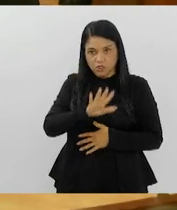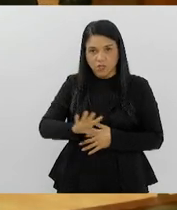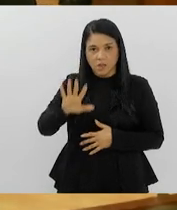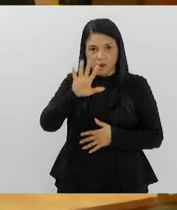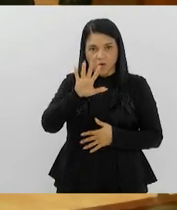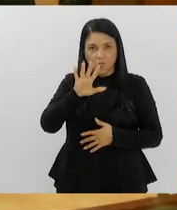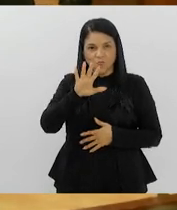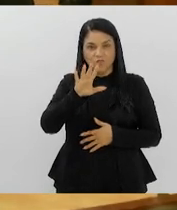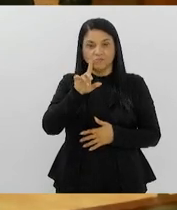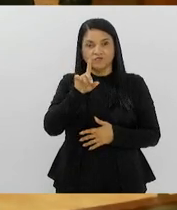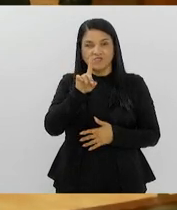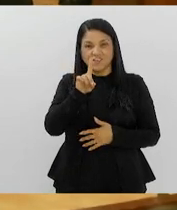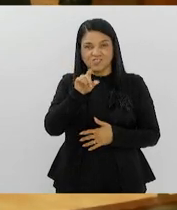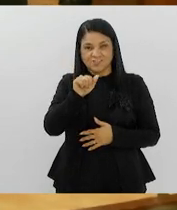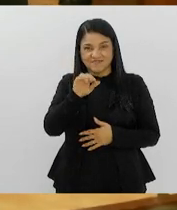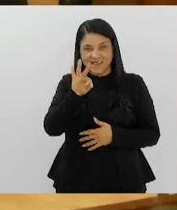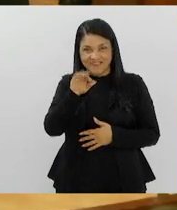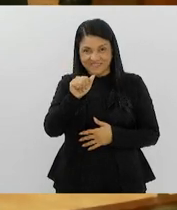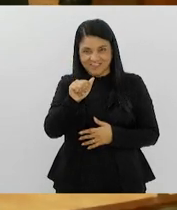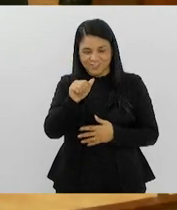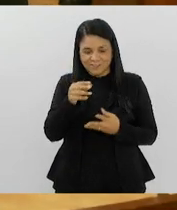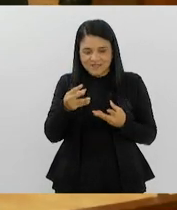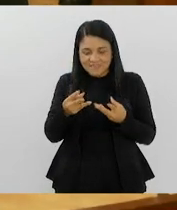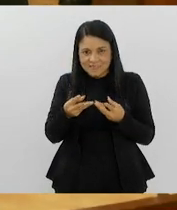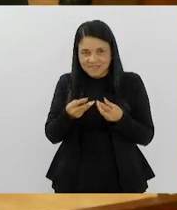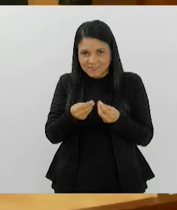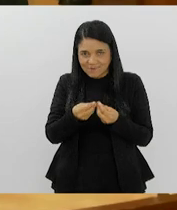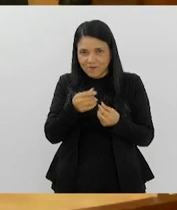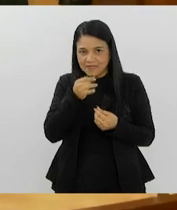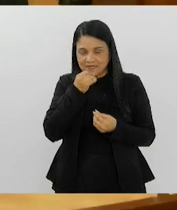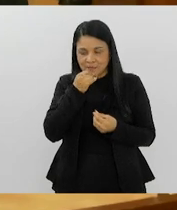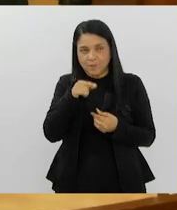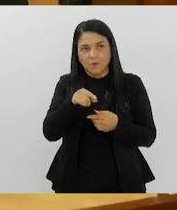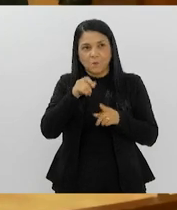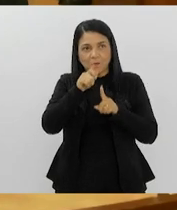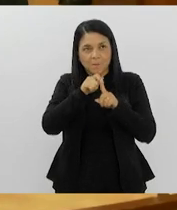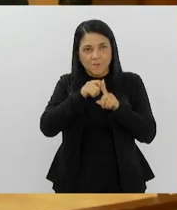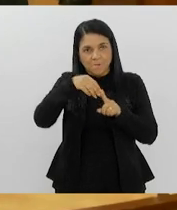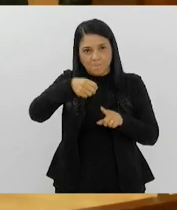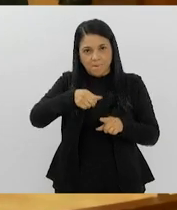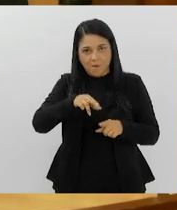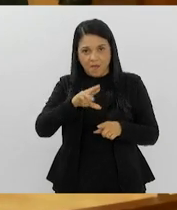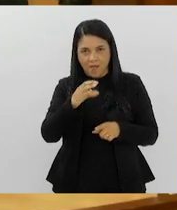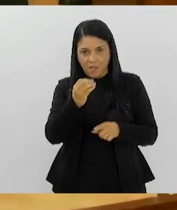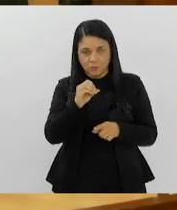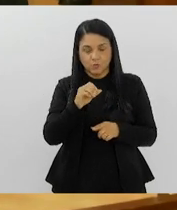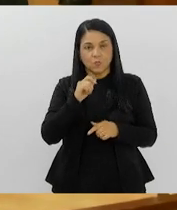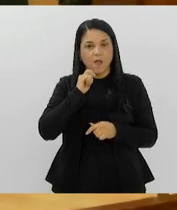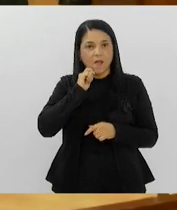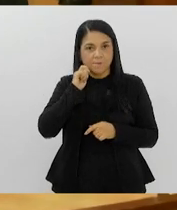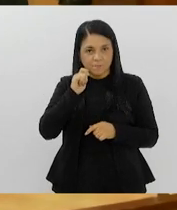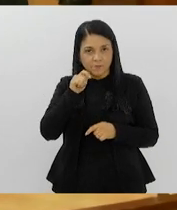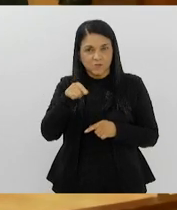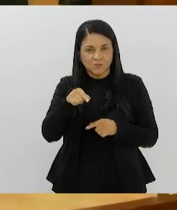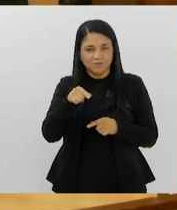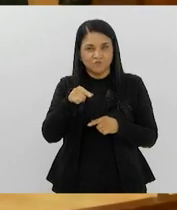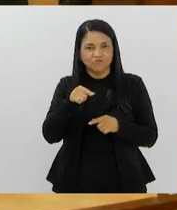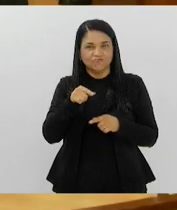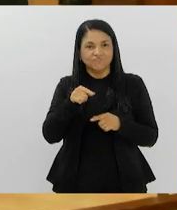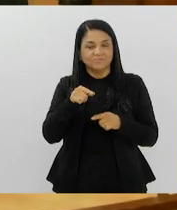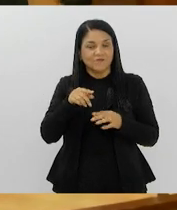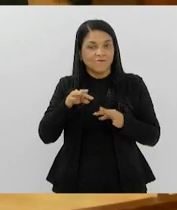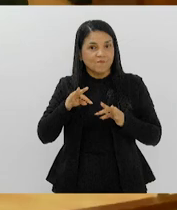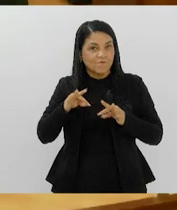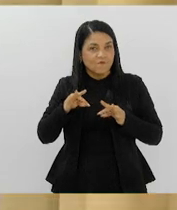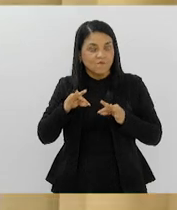nas datas sensíveis, então, por exemplo, vai chegar ali março para abril, datas sensíveis, já são feitas inúmeras